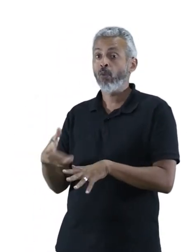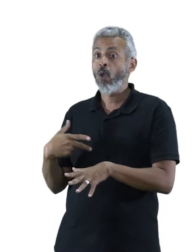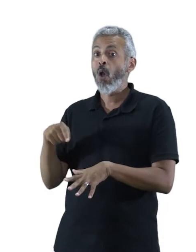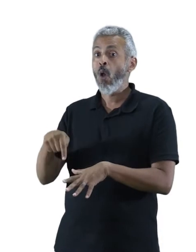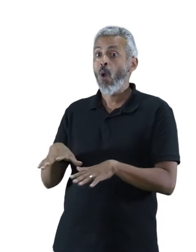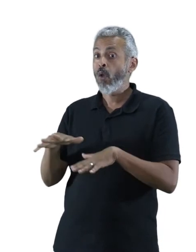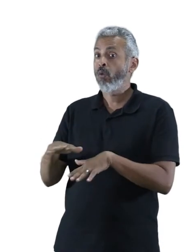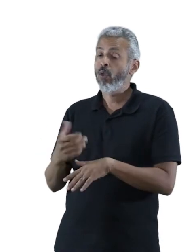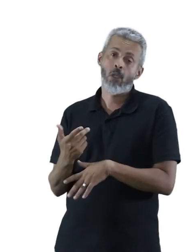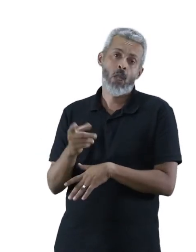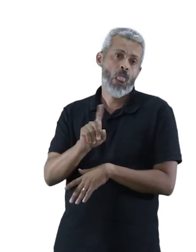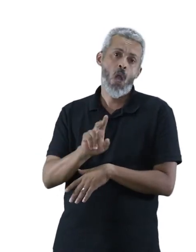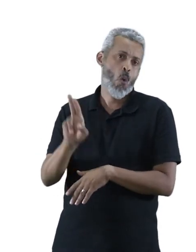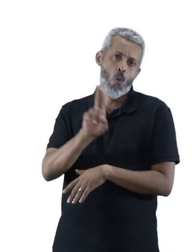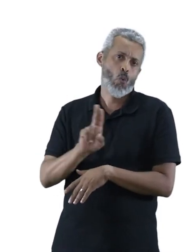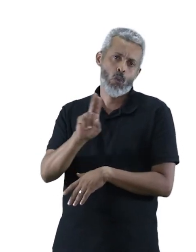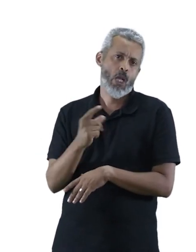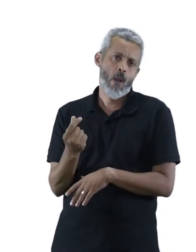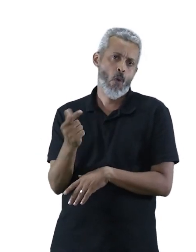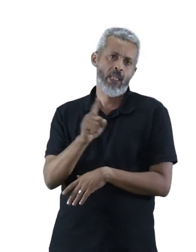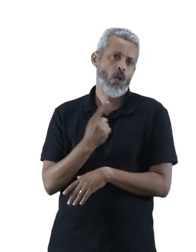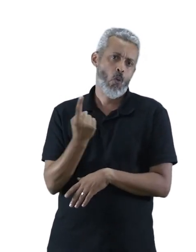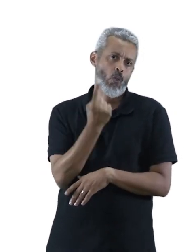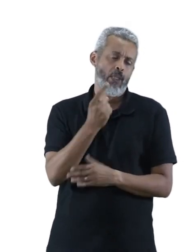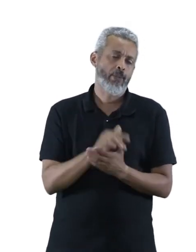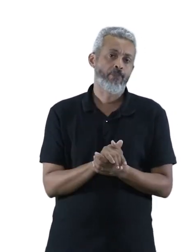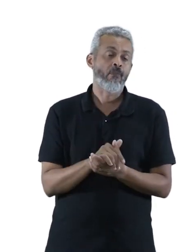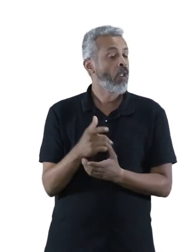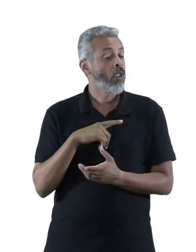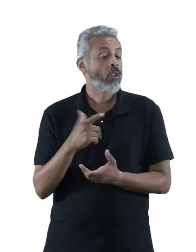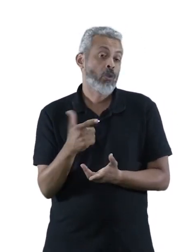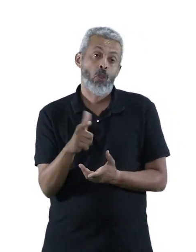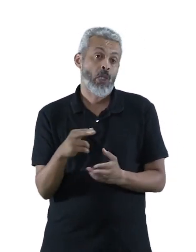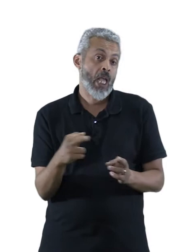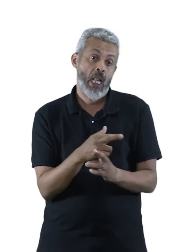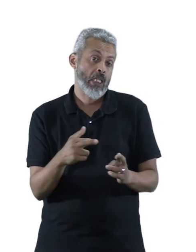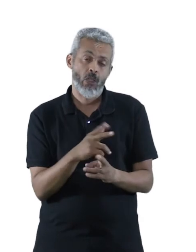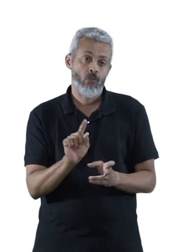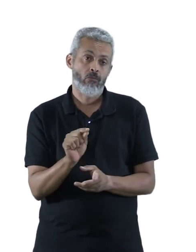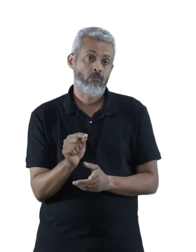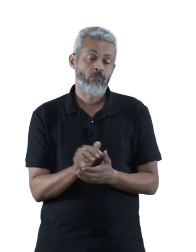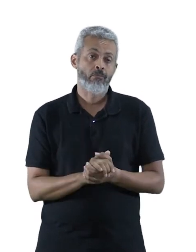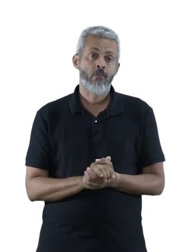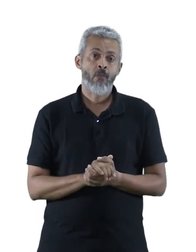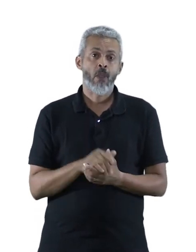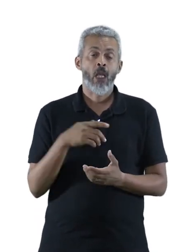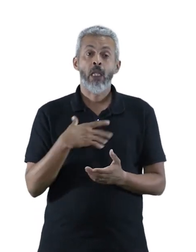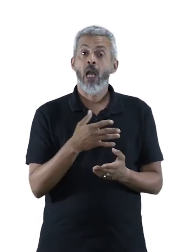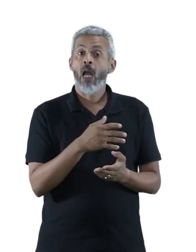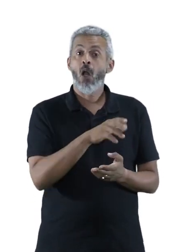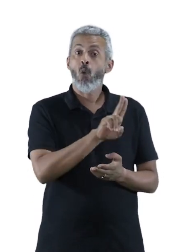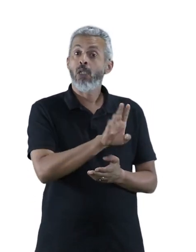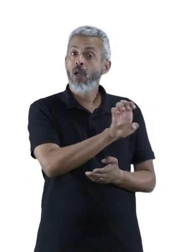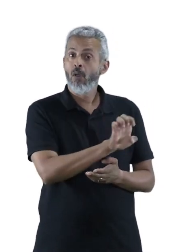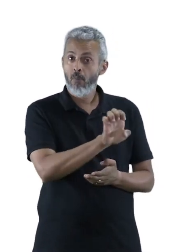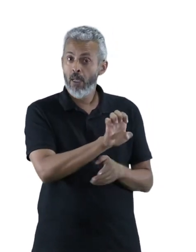Reino Unido não utiliza, a moeda única e muitas vezes não tinha essa relação tão forte, já que na União